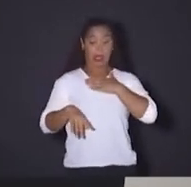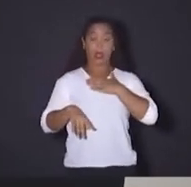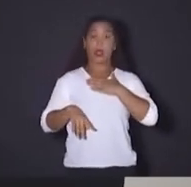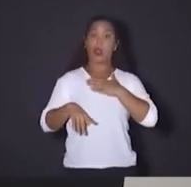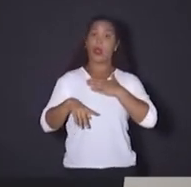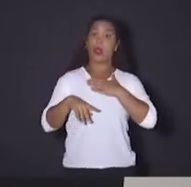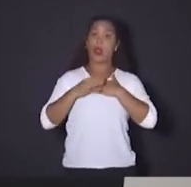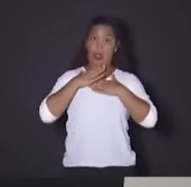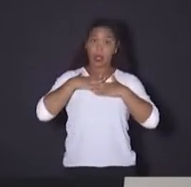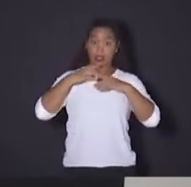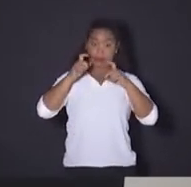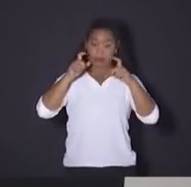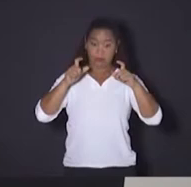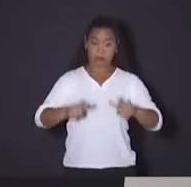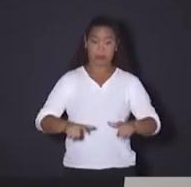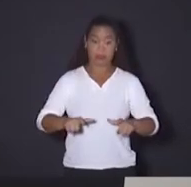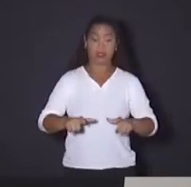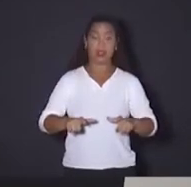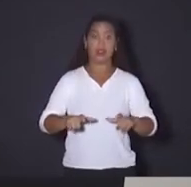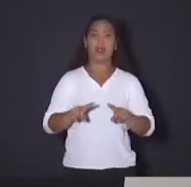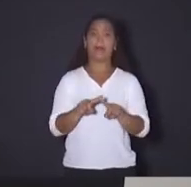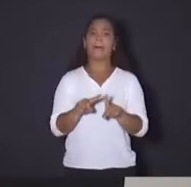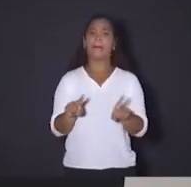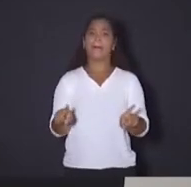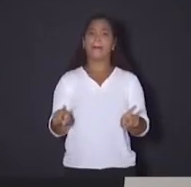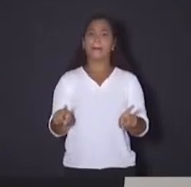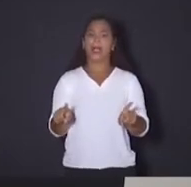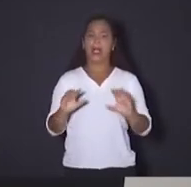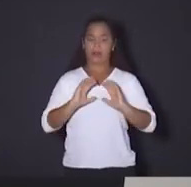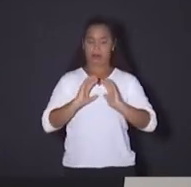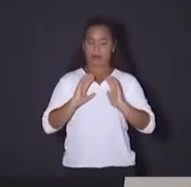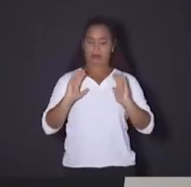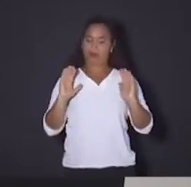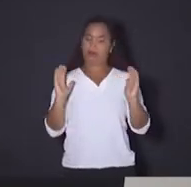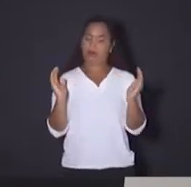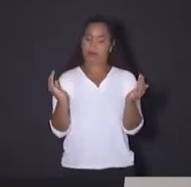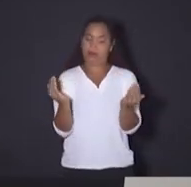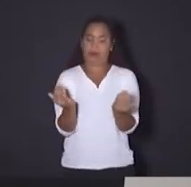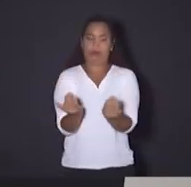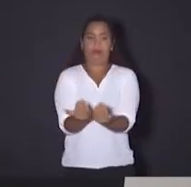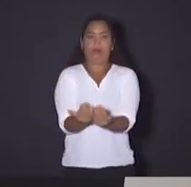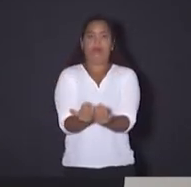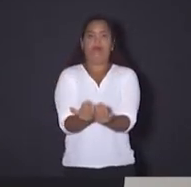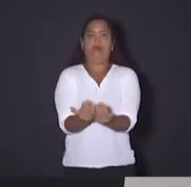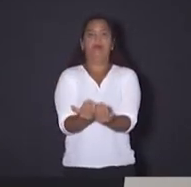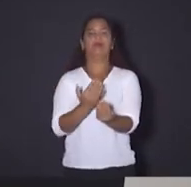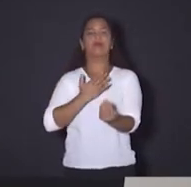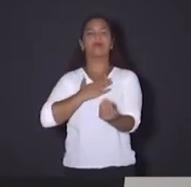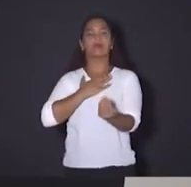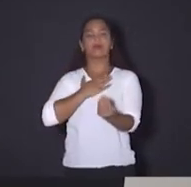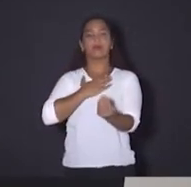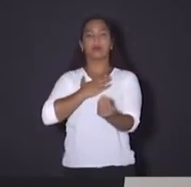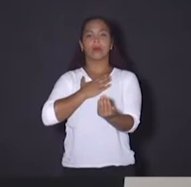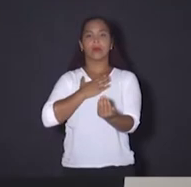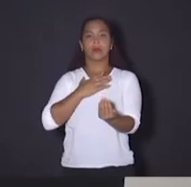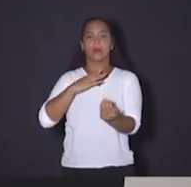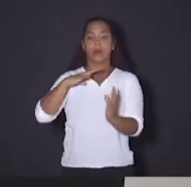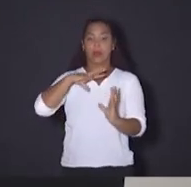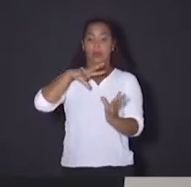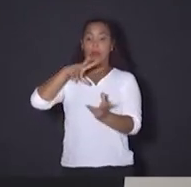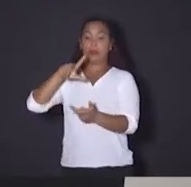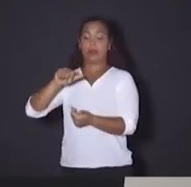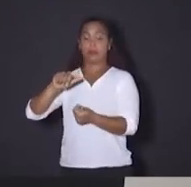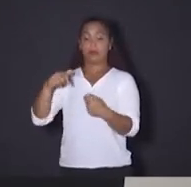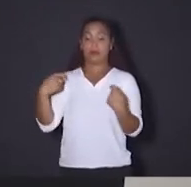aquilo é meu local mas situado na aldeia é que o mundo é também reflexo do global essas